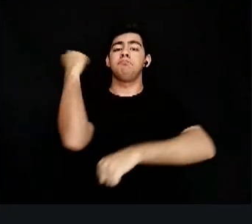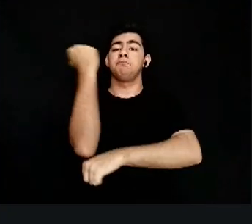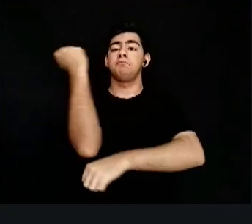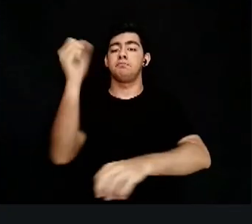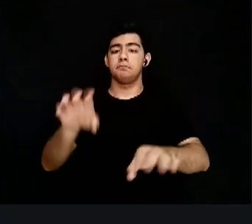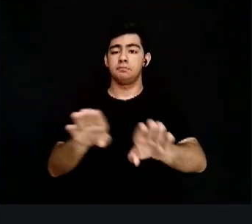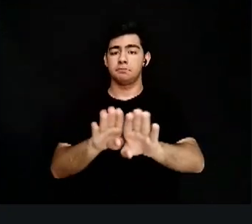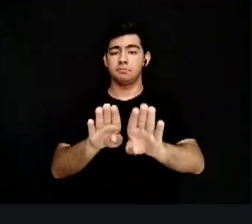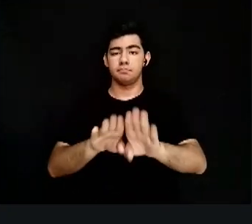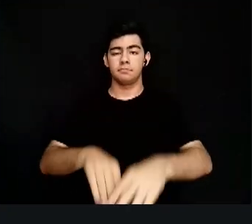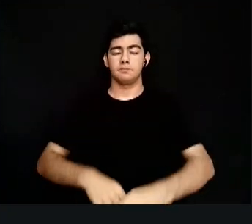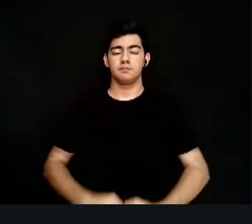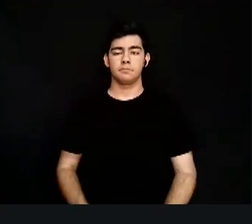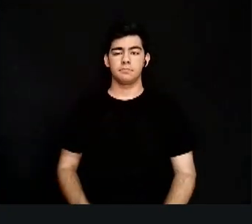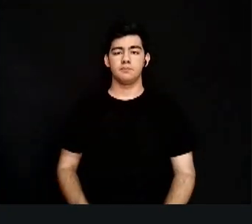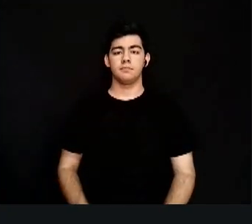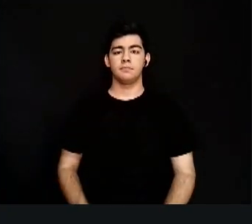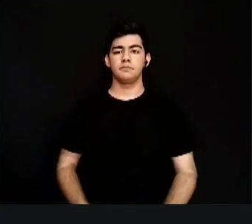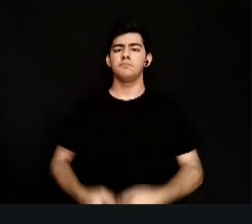né.